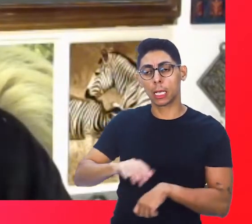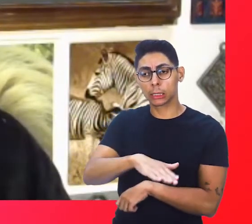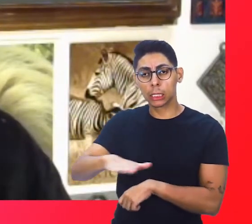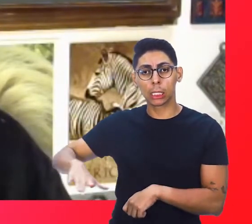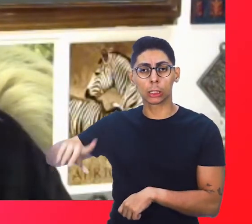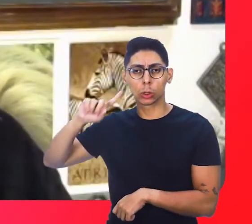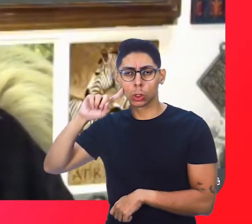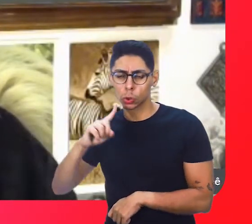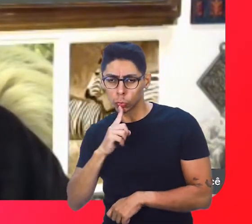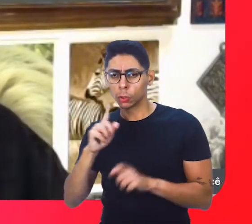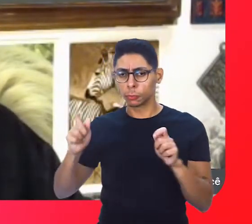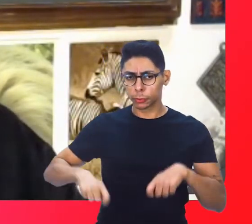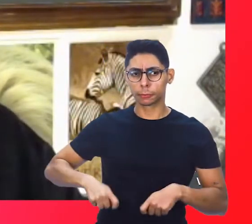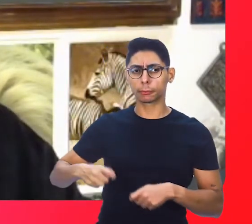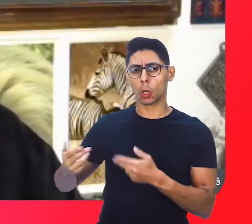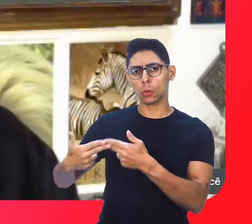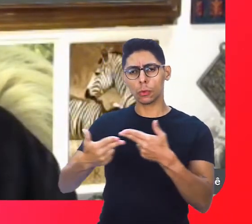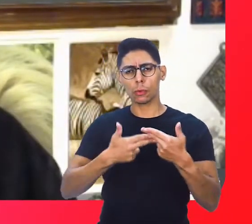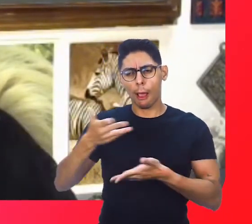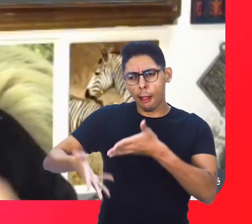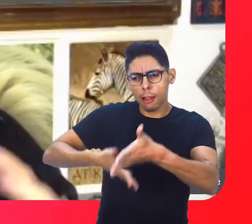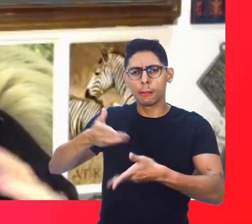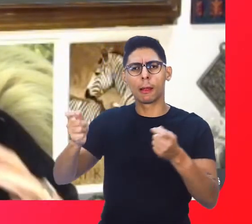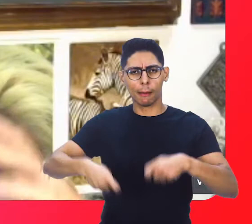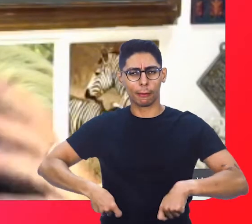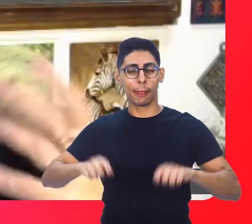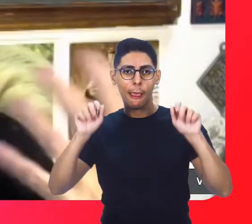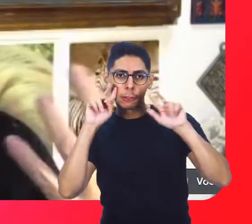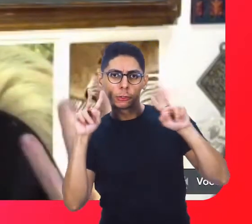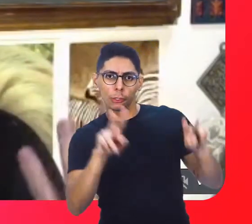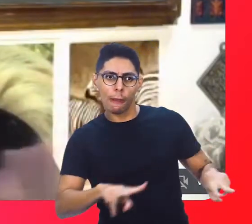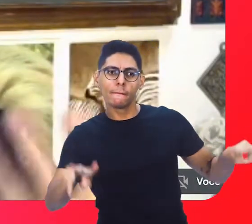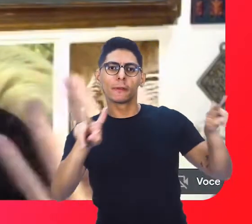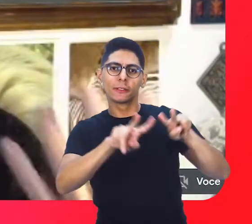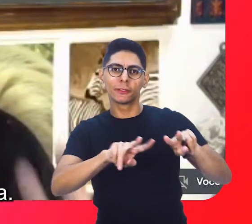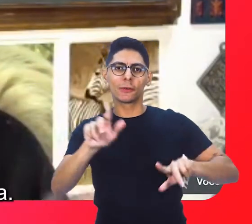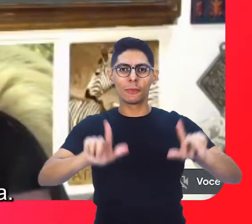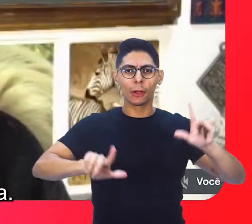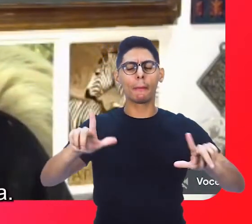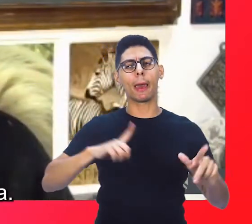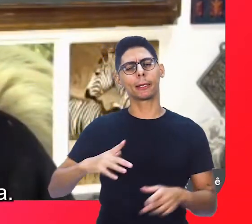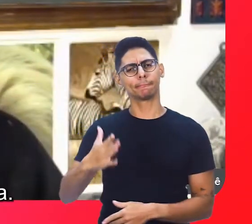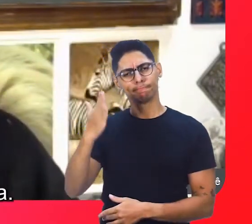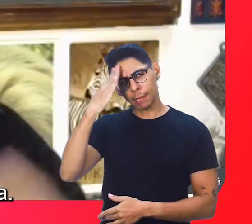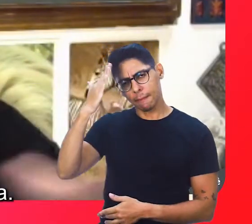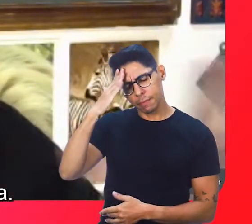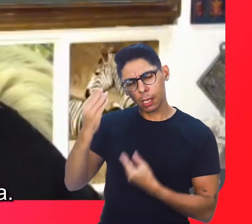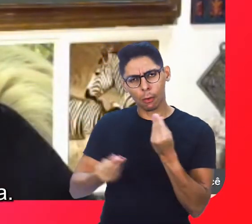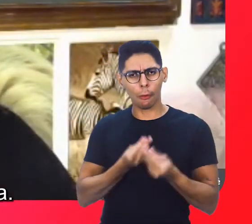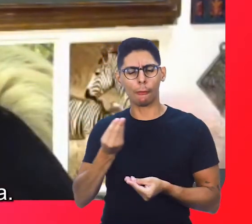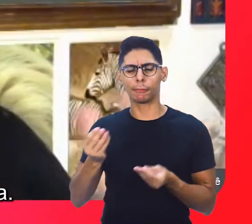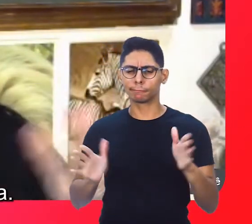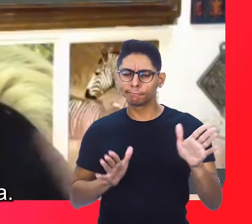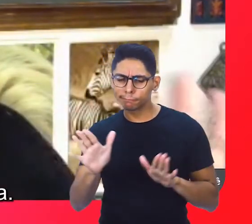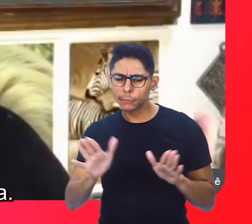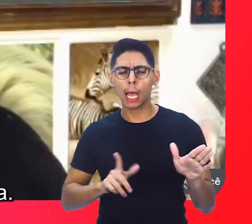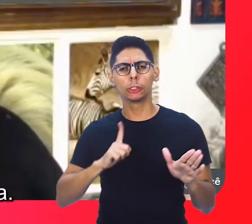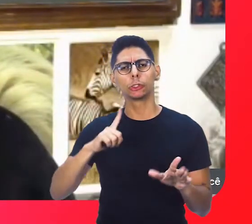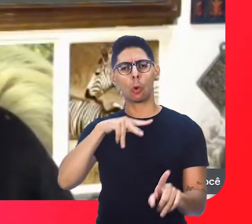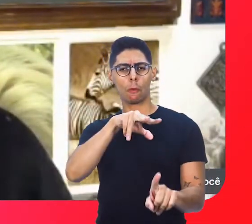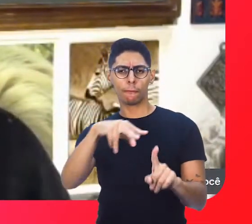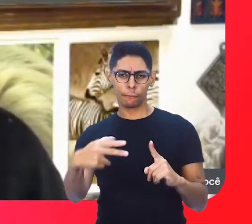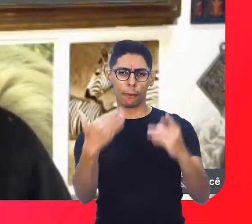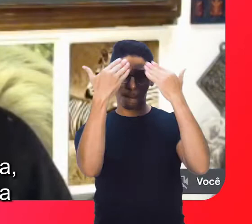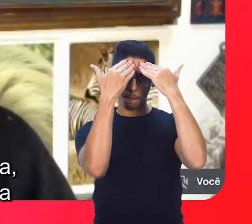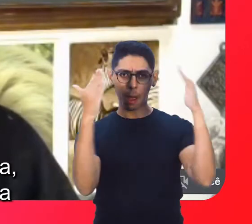do programa. Ela tinha assim, ela tinha uma sensibilidade, ela tinha uma percepção mais